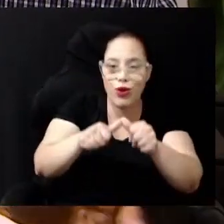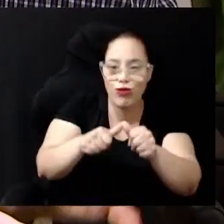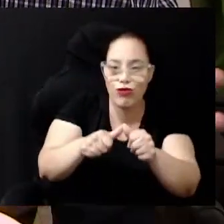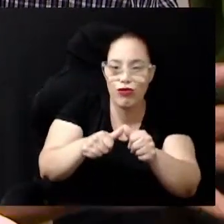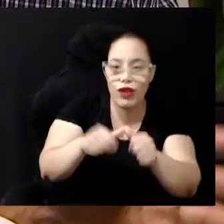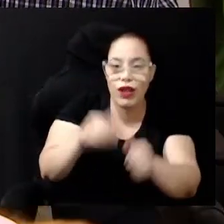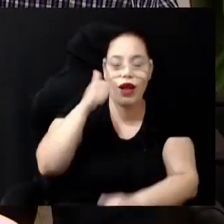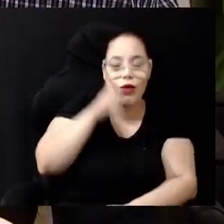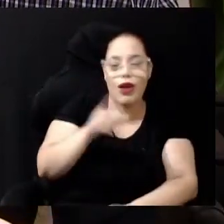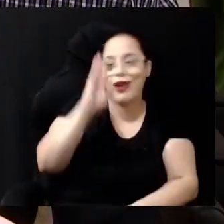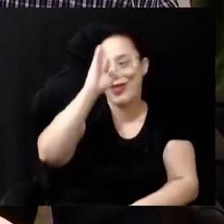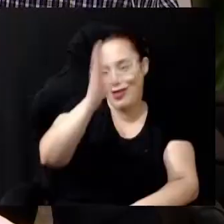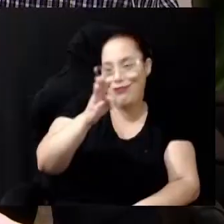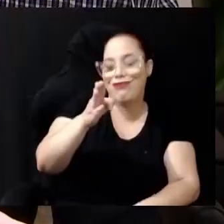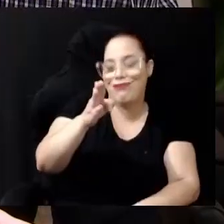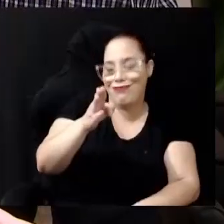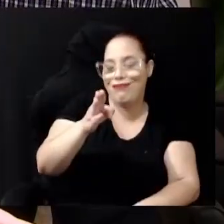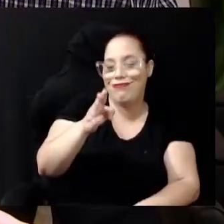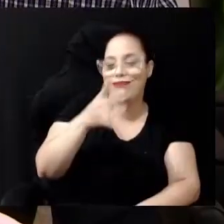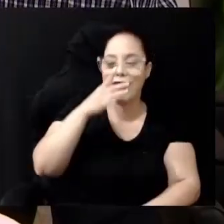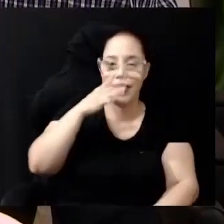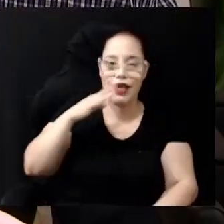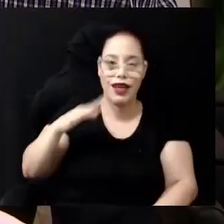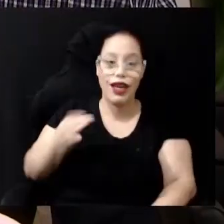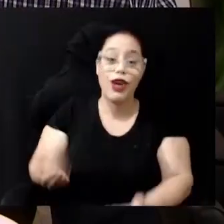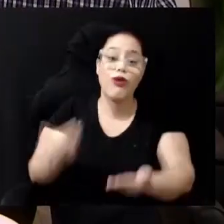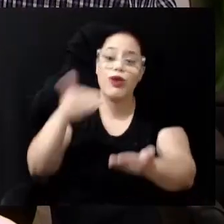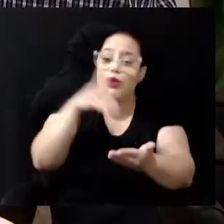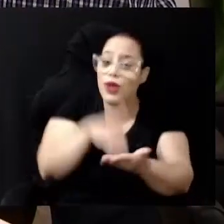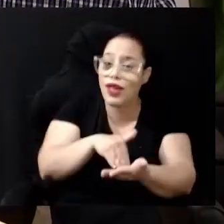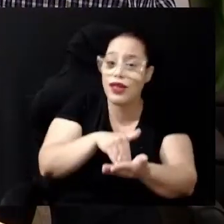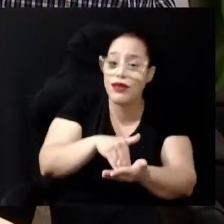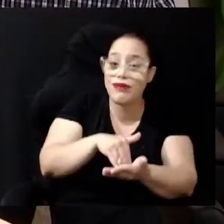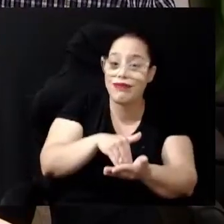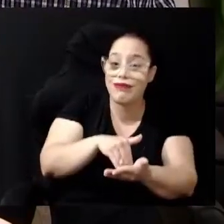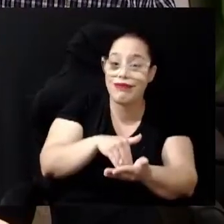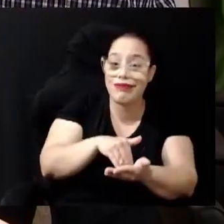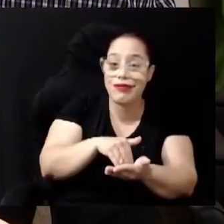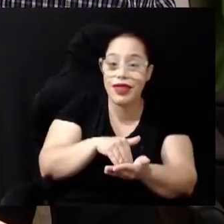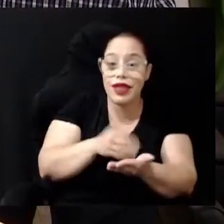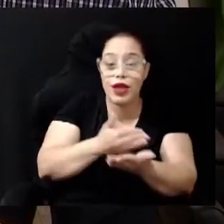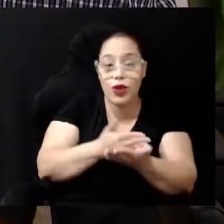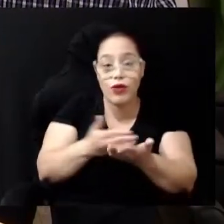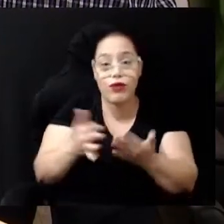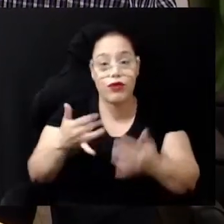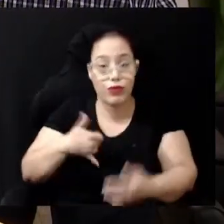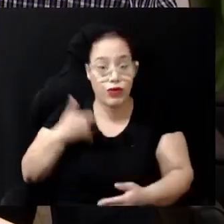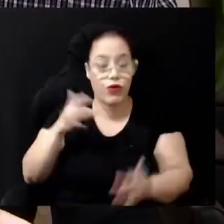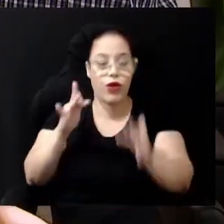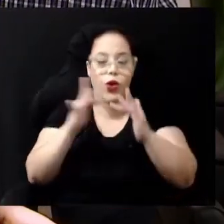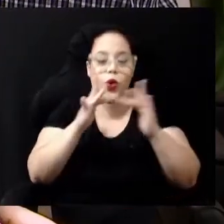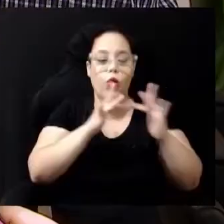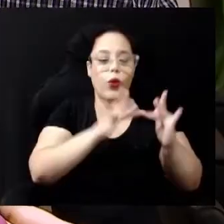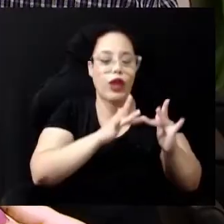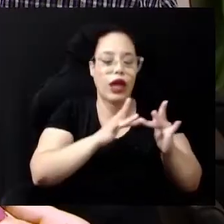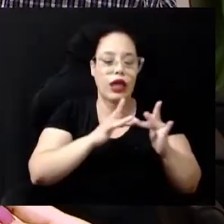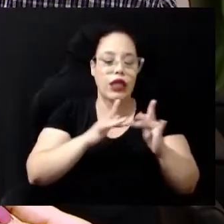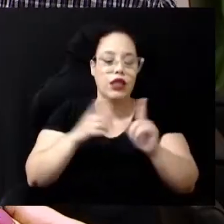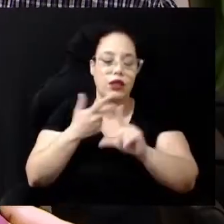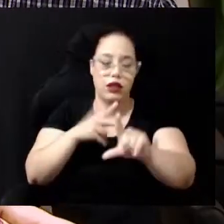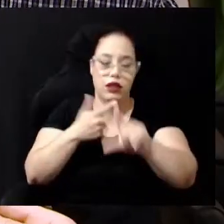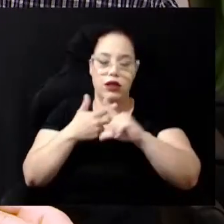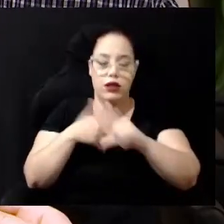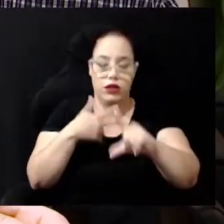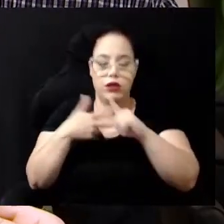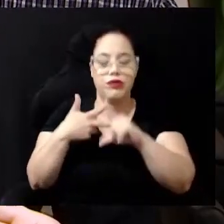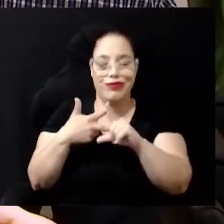todo cidadão da mulher Principalmente e também né a criança vindo aqui ela já começa desde Aé aidade e ter contato com o poder